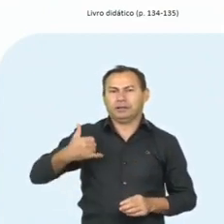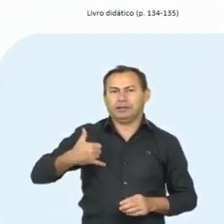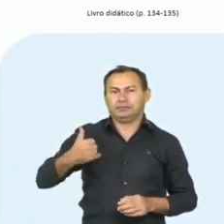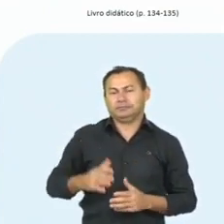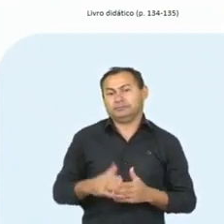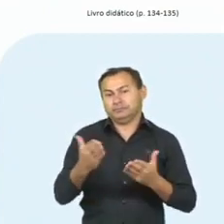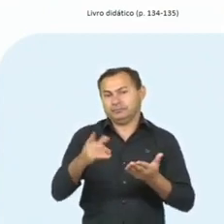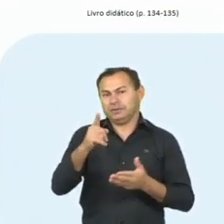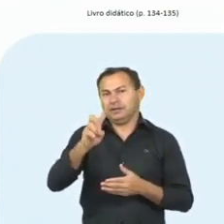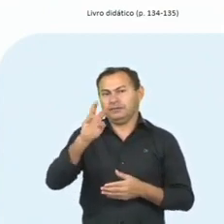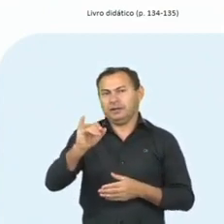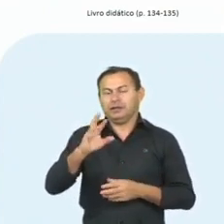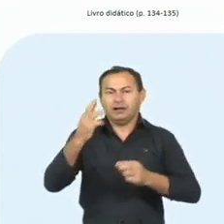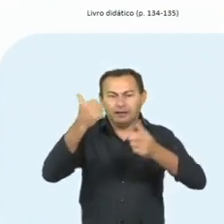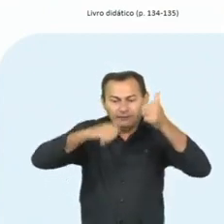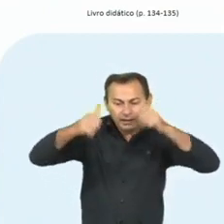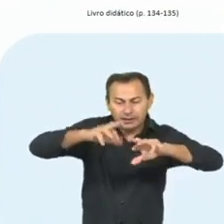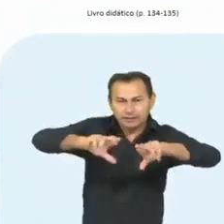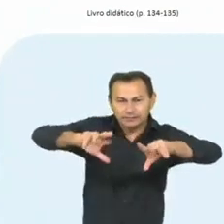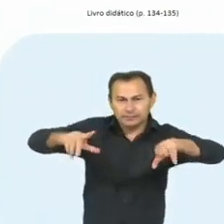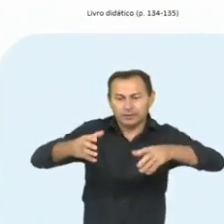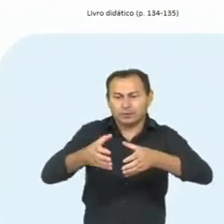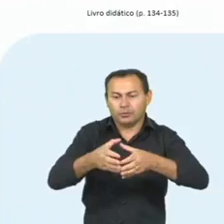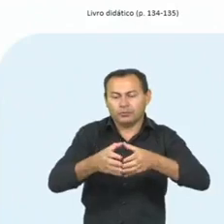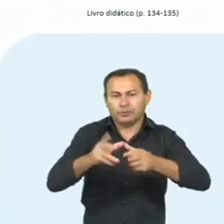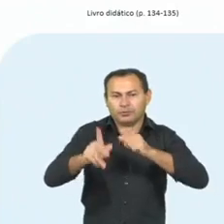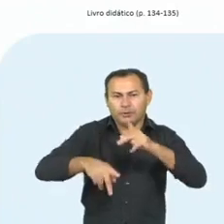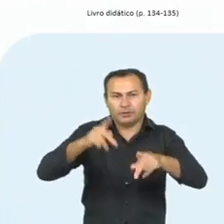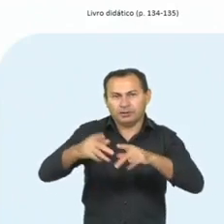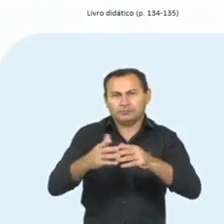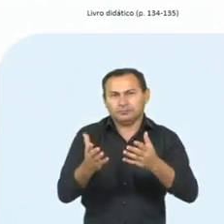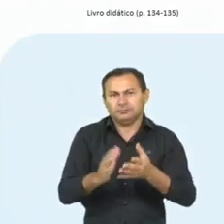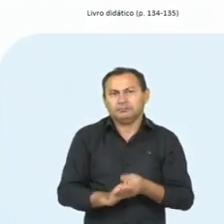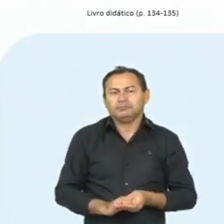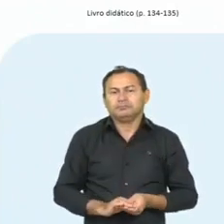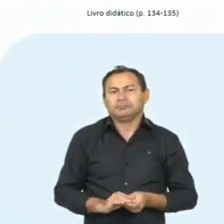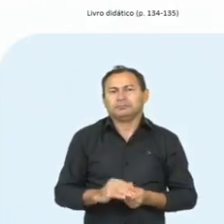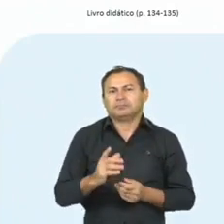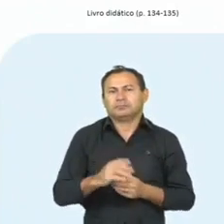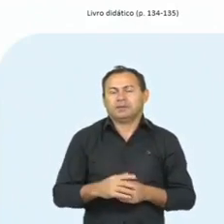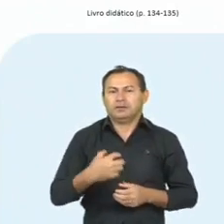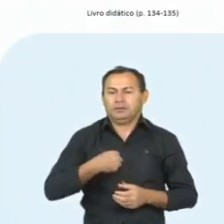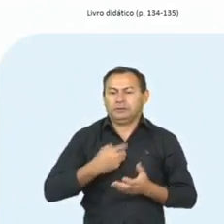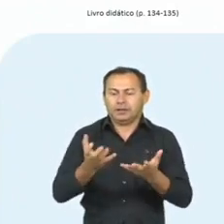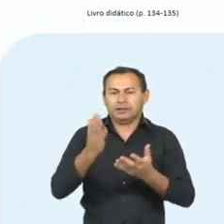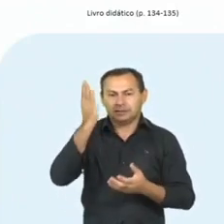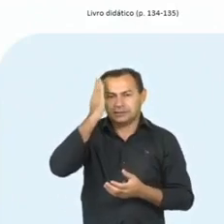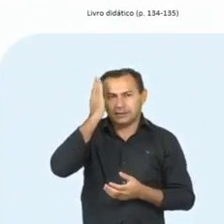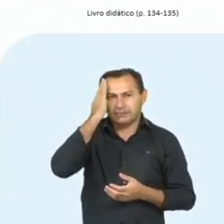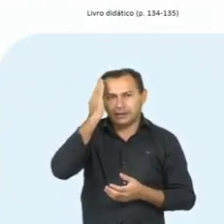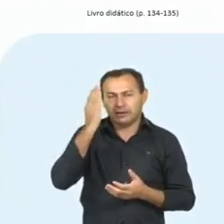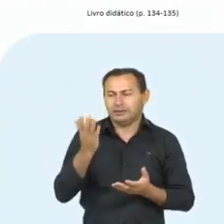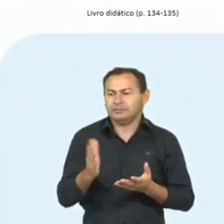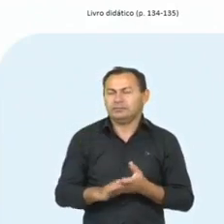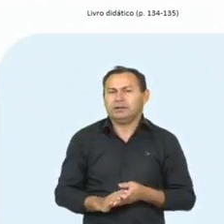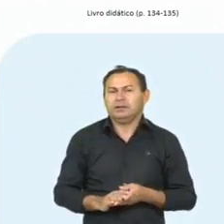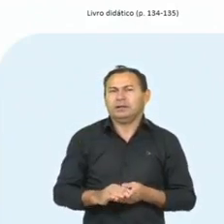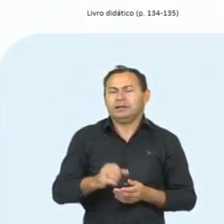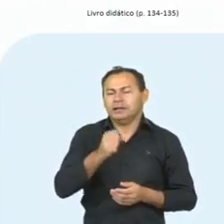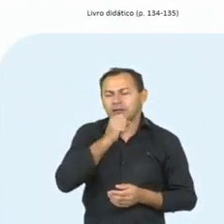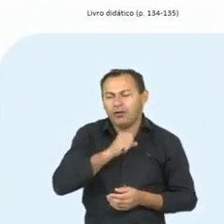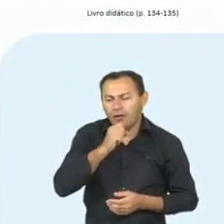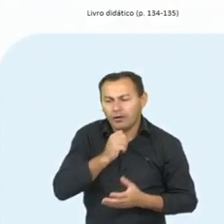que aí você avalia diferentes grupos populacionais, né? Então, eu quero saber em idosos, eu